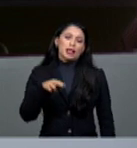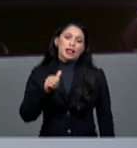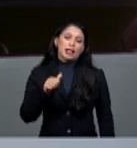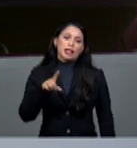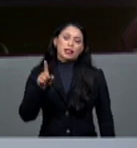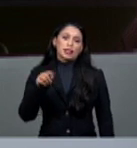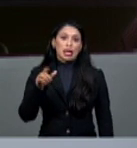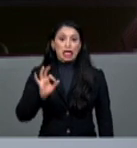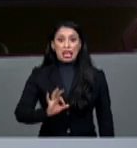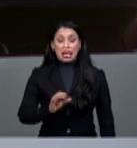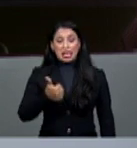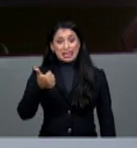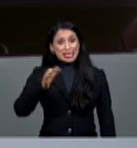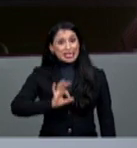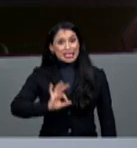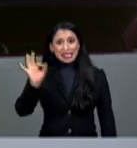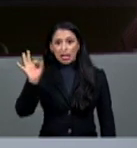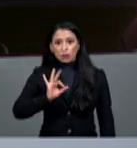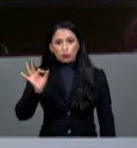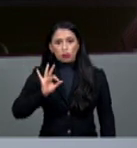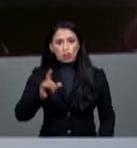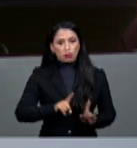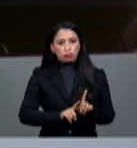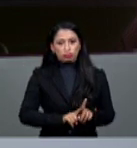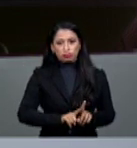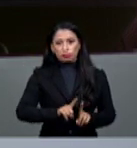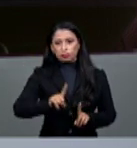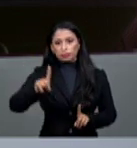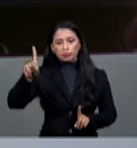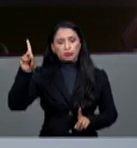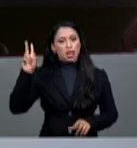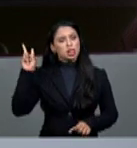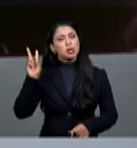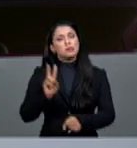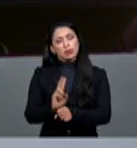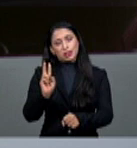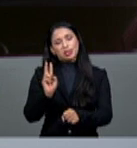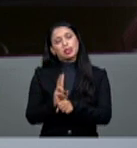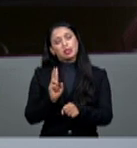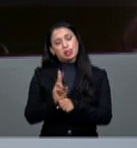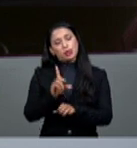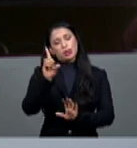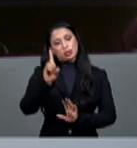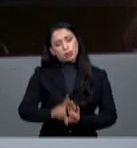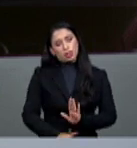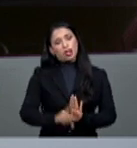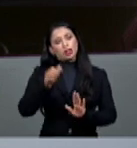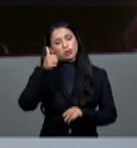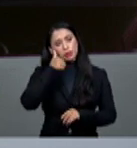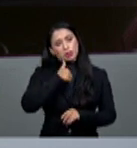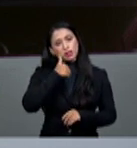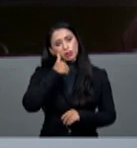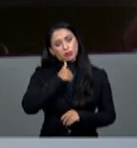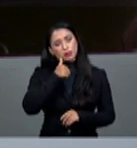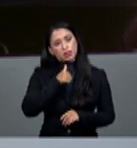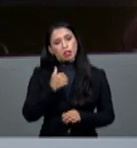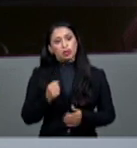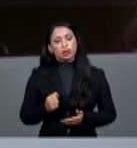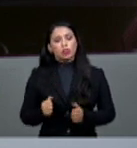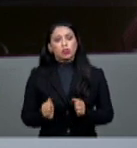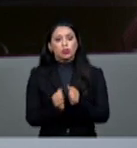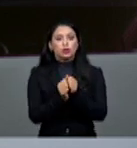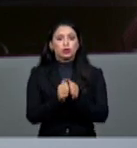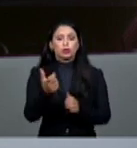100% ranqueado no nível máximo de proteção aos direitos das mulheres, acompanhado